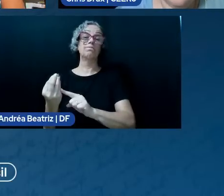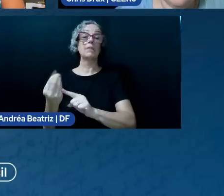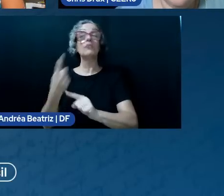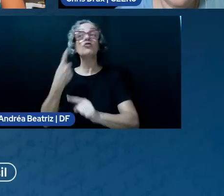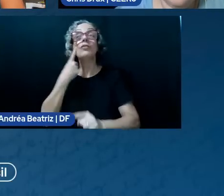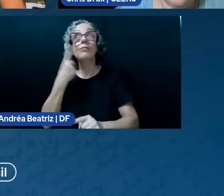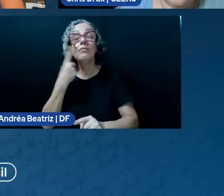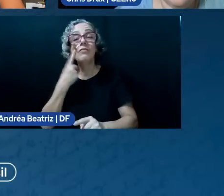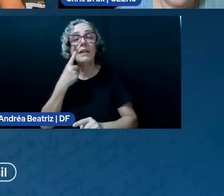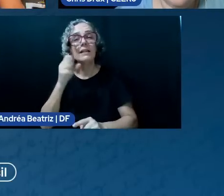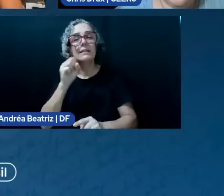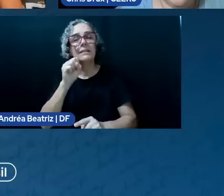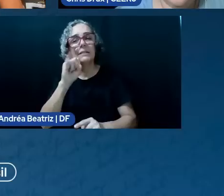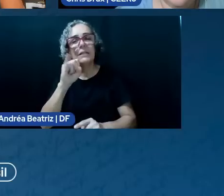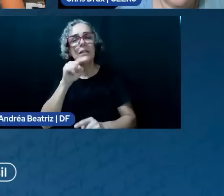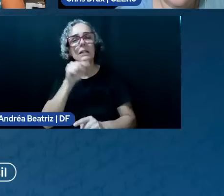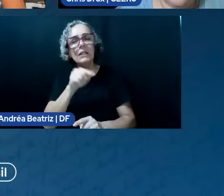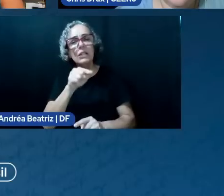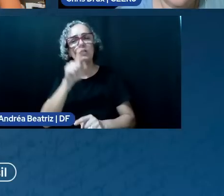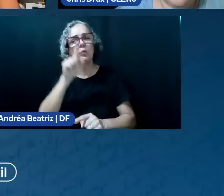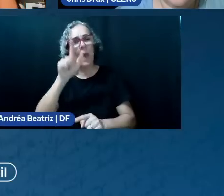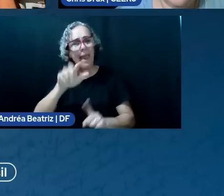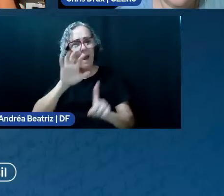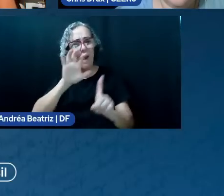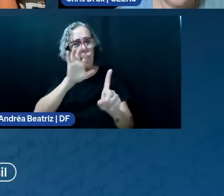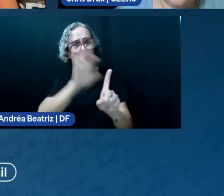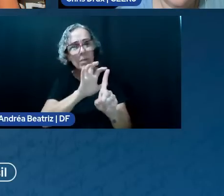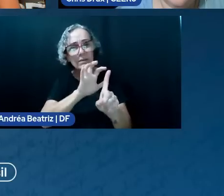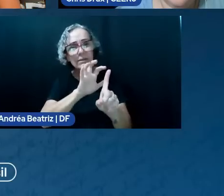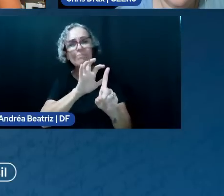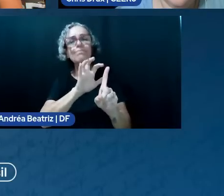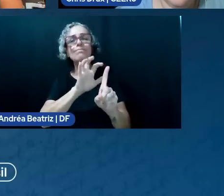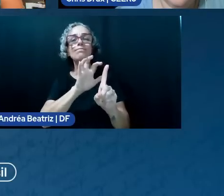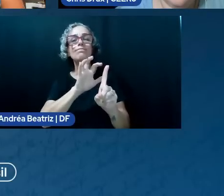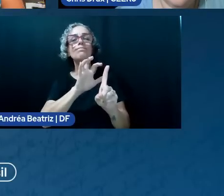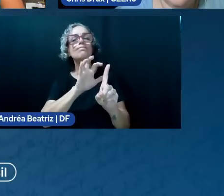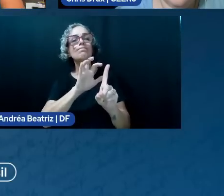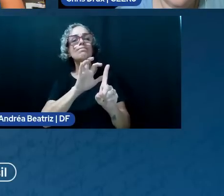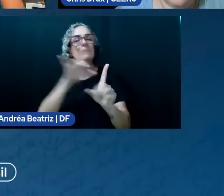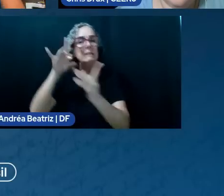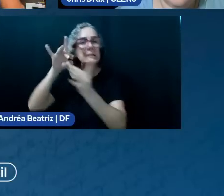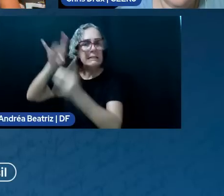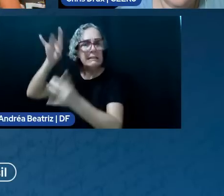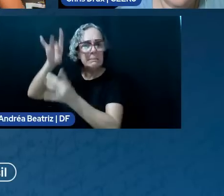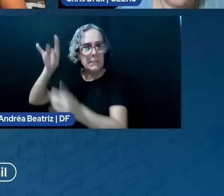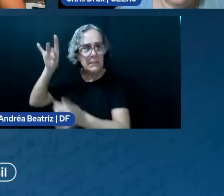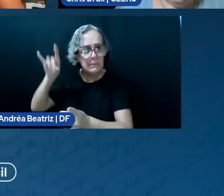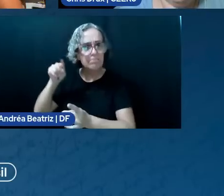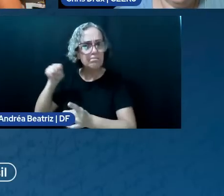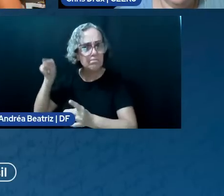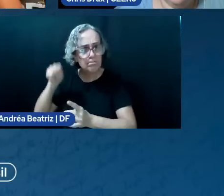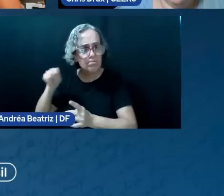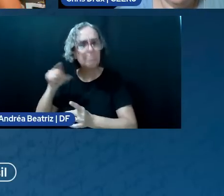realmente é um estado obsessivo, é a interferência de uma entidade, e